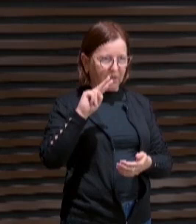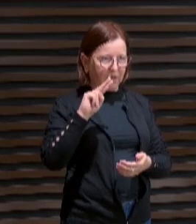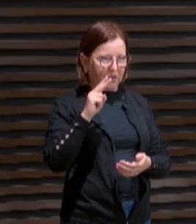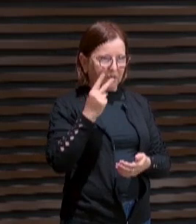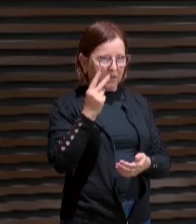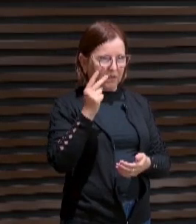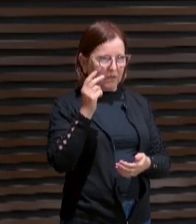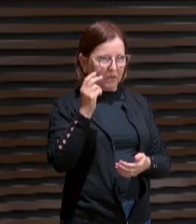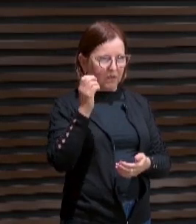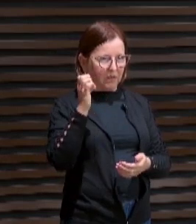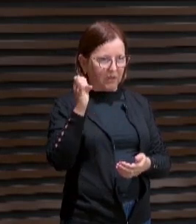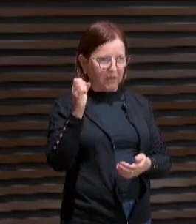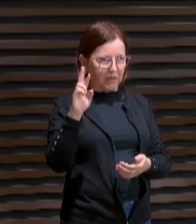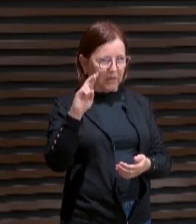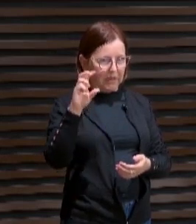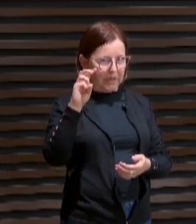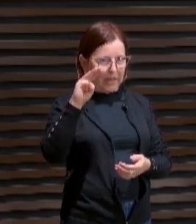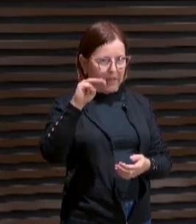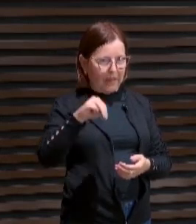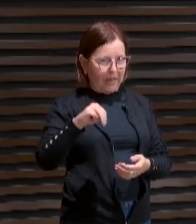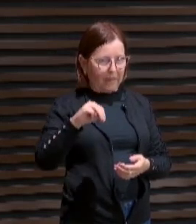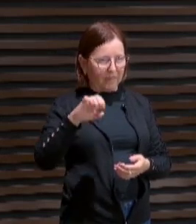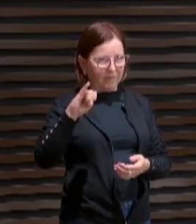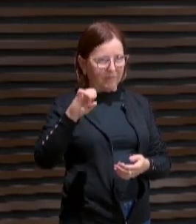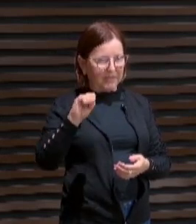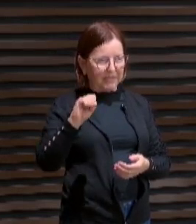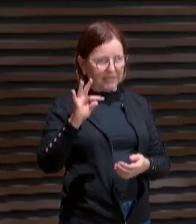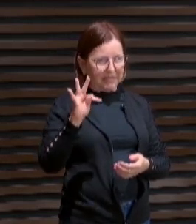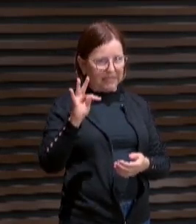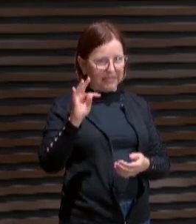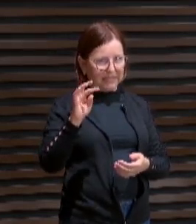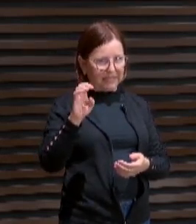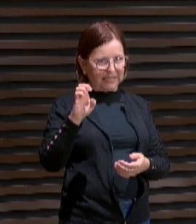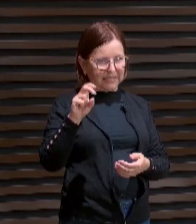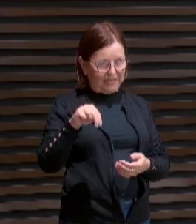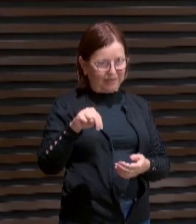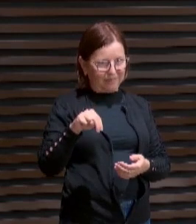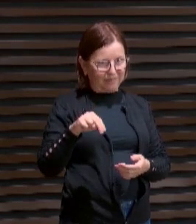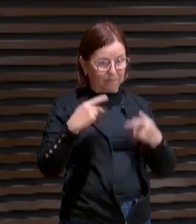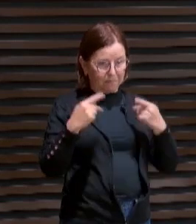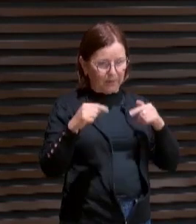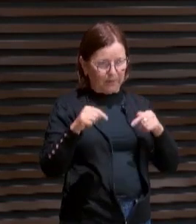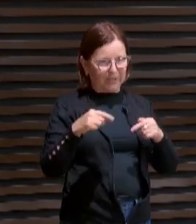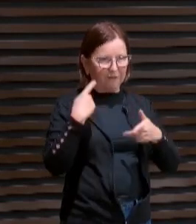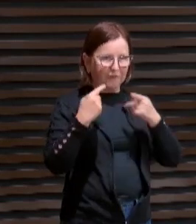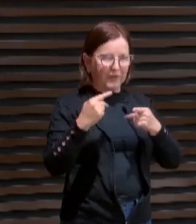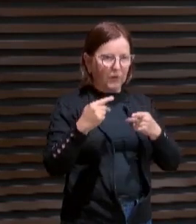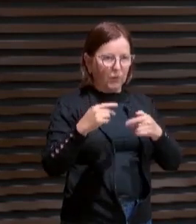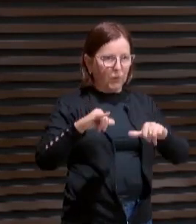Hermestein Maia falou aqui, o sofrimento da cruz foi menor do